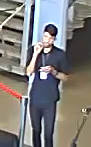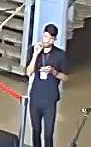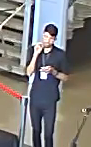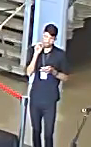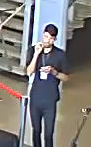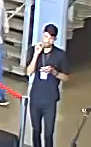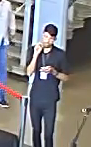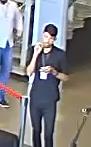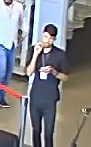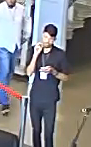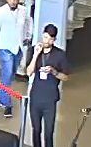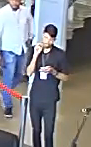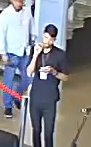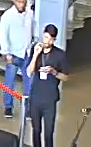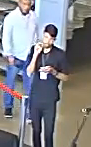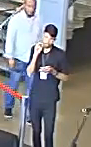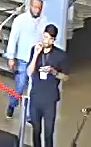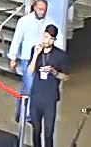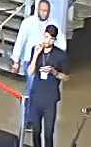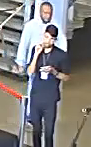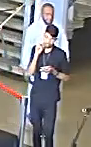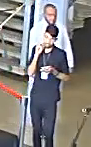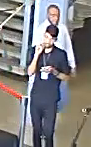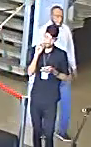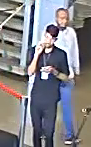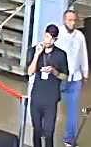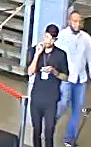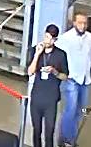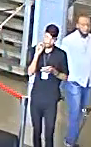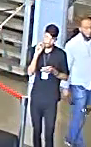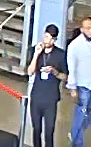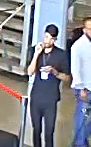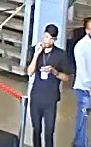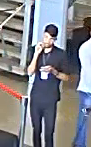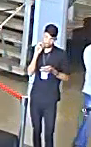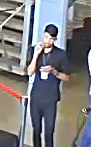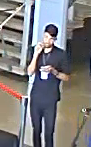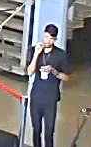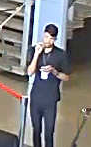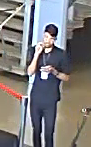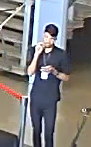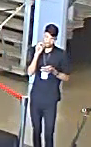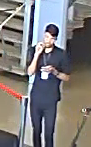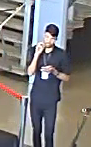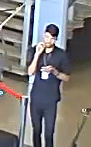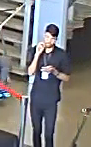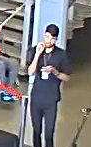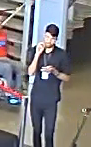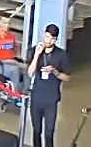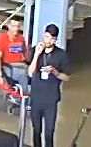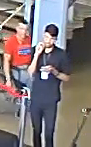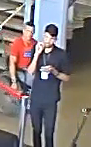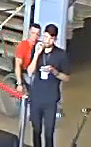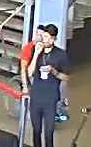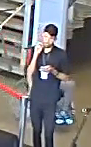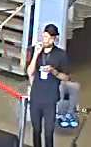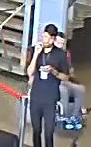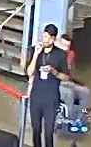aprovar dentro da Norma atual então assim el vão sendo adequado à medida que as reformas forem sendo